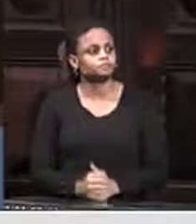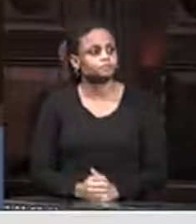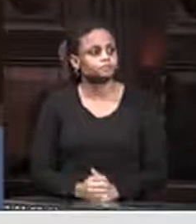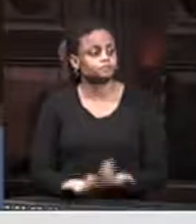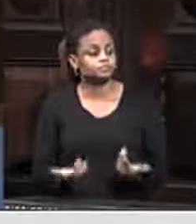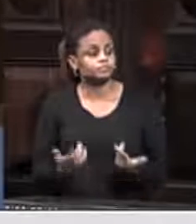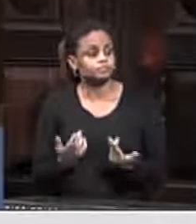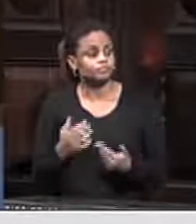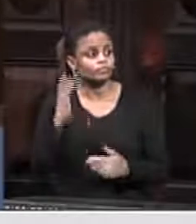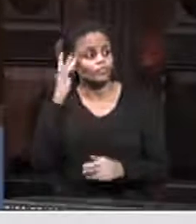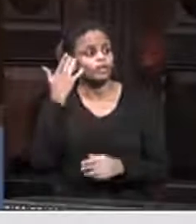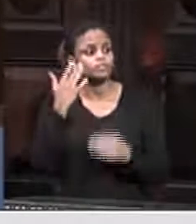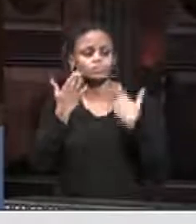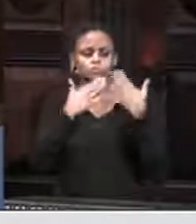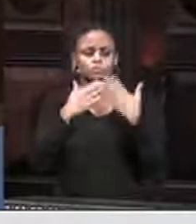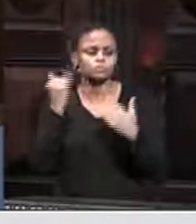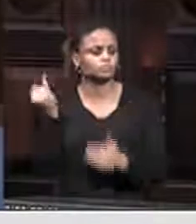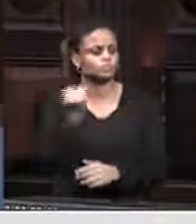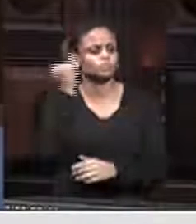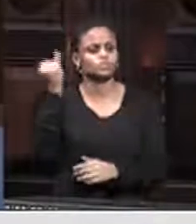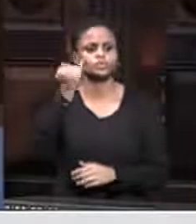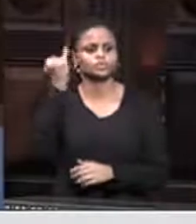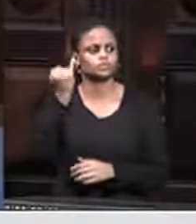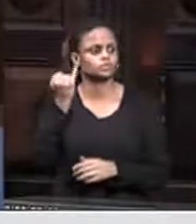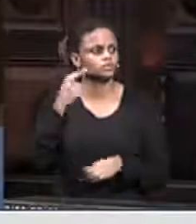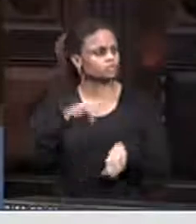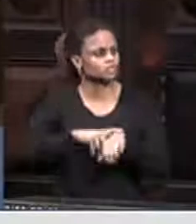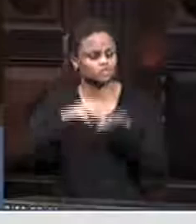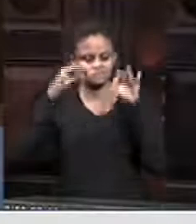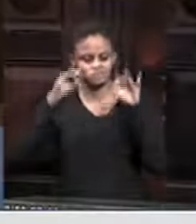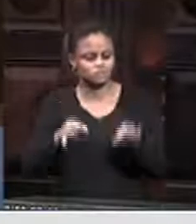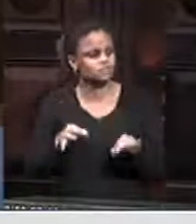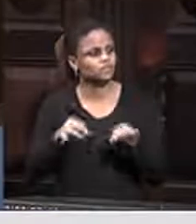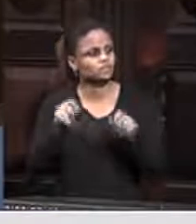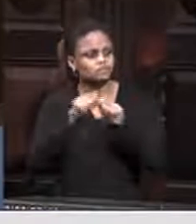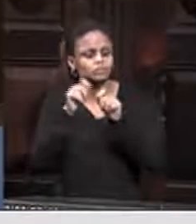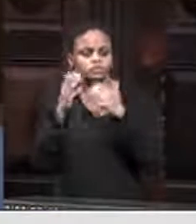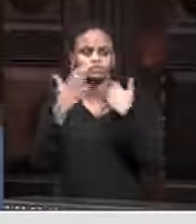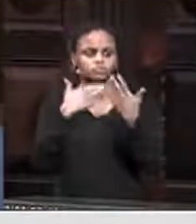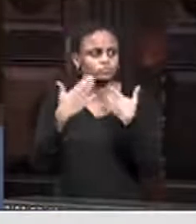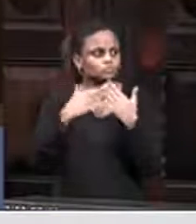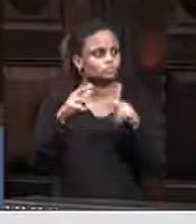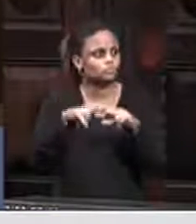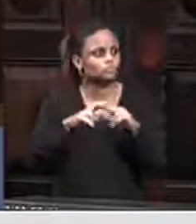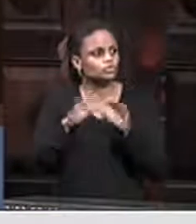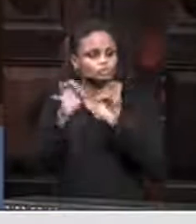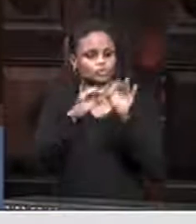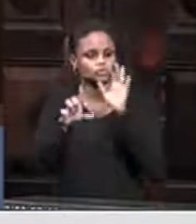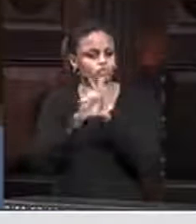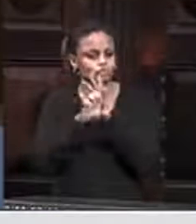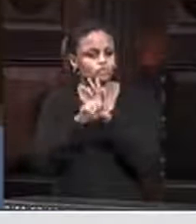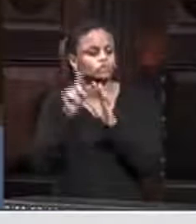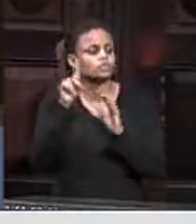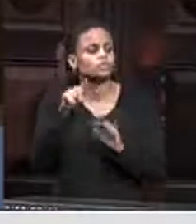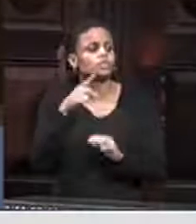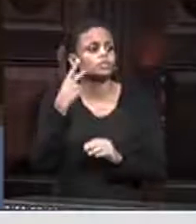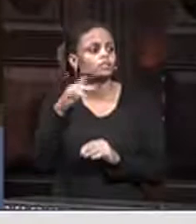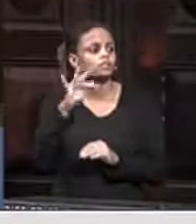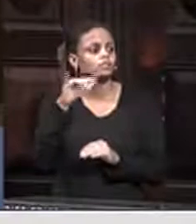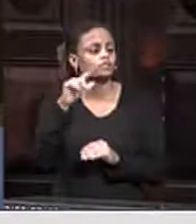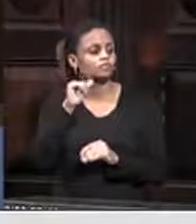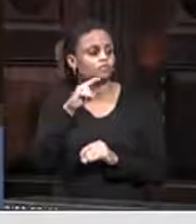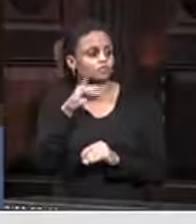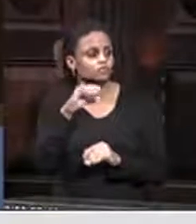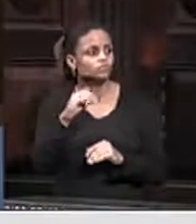essa discussão é uma discussão necessária, está na hora de ser feita, por isso o projeto do deputado Flávio Serafini tem tanto